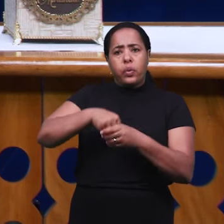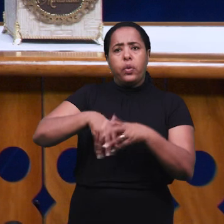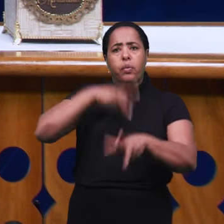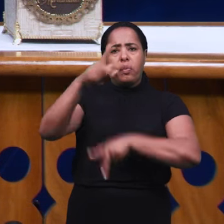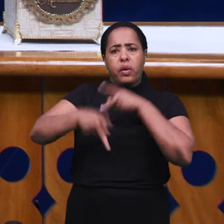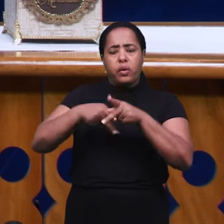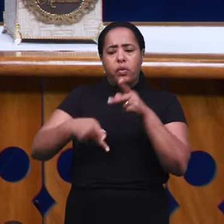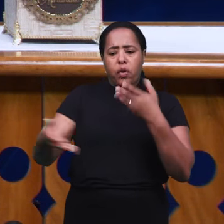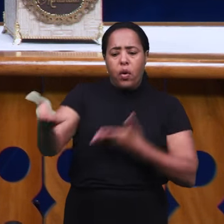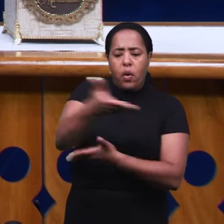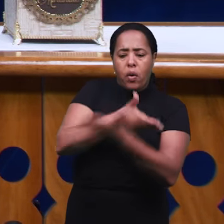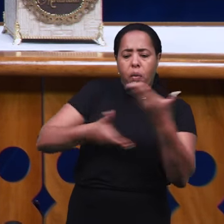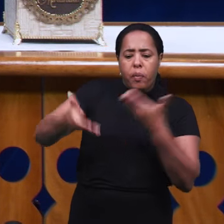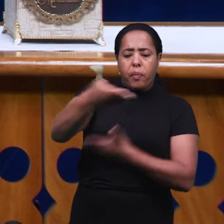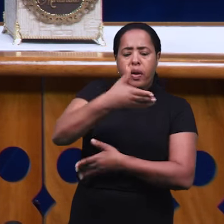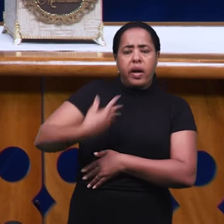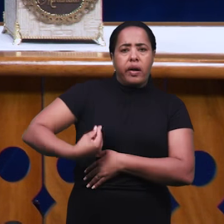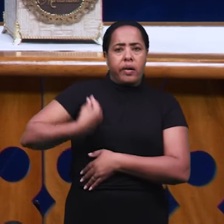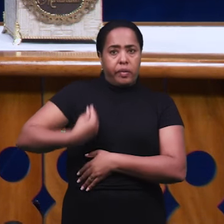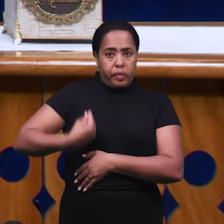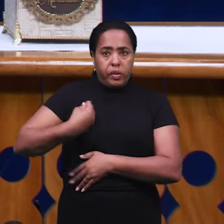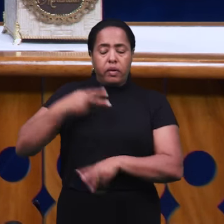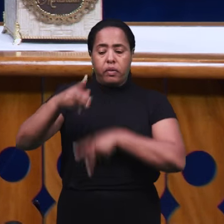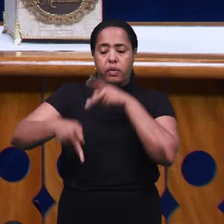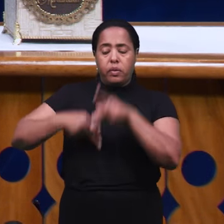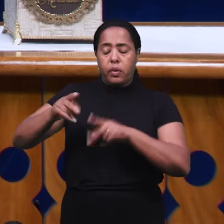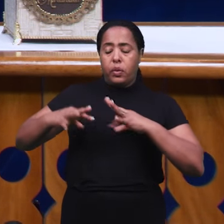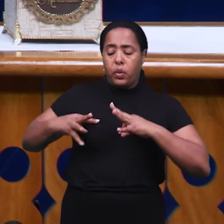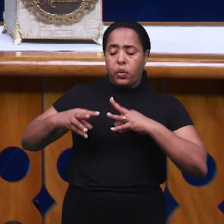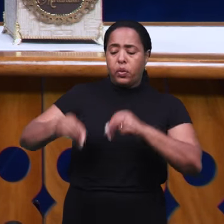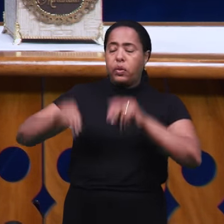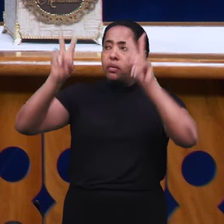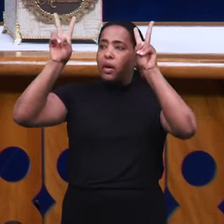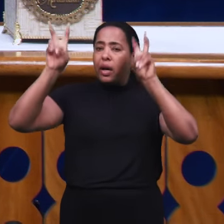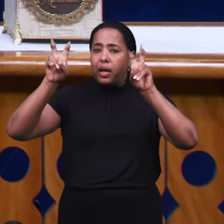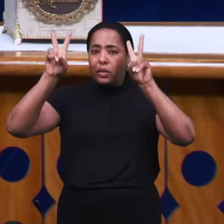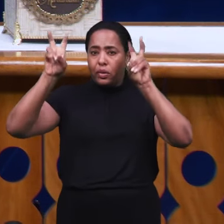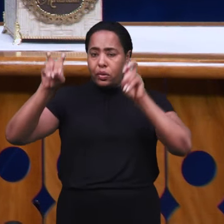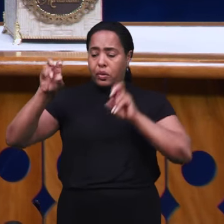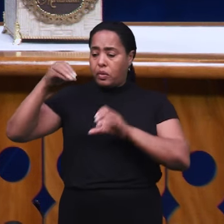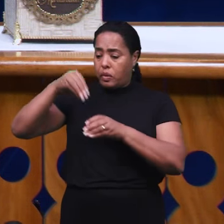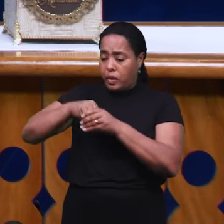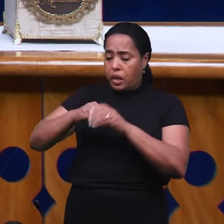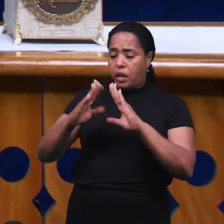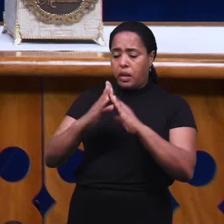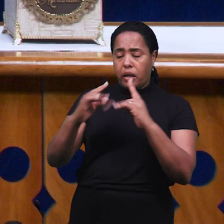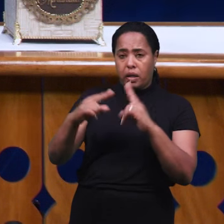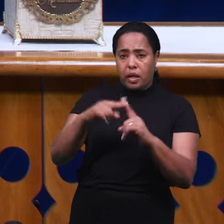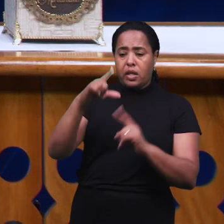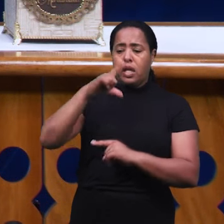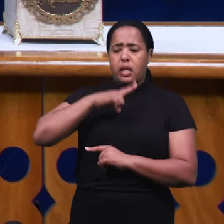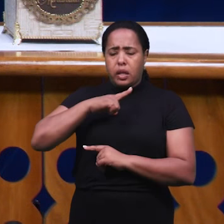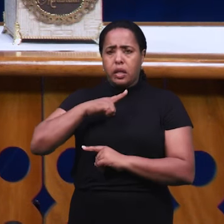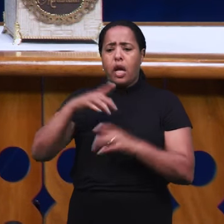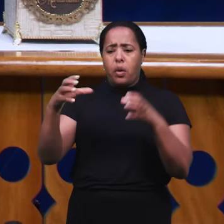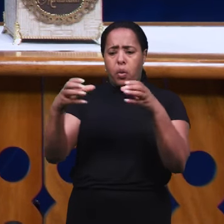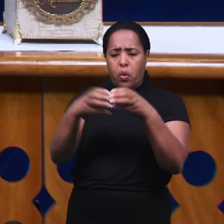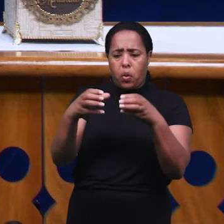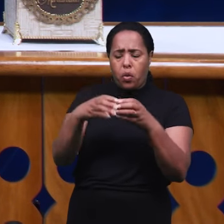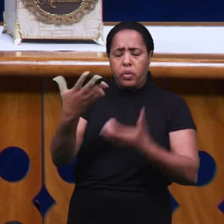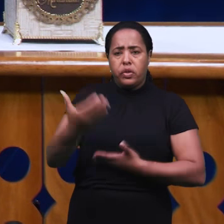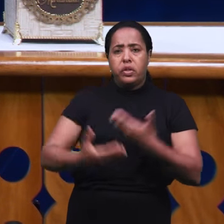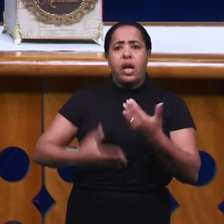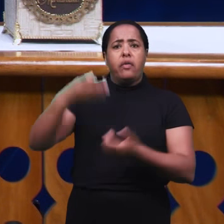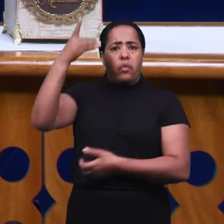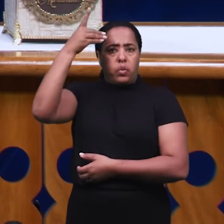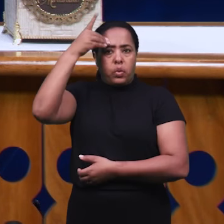Ele participa da vida do seu povo. Então, quando os assuntos são da igreja, ali é um grupo de irmãos com dons, que nós chamamos de um